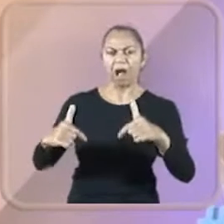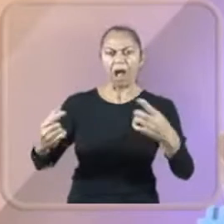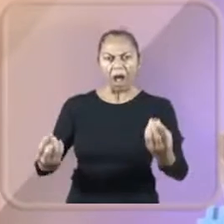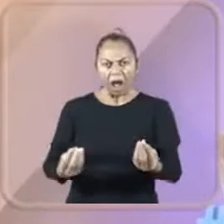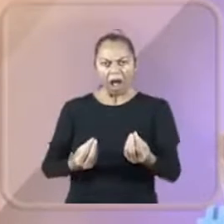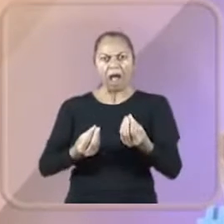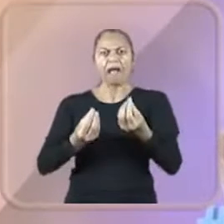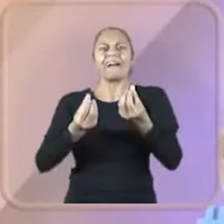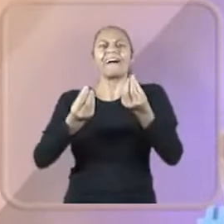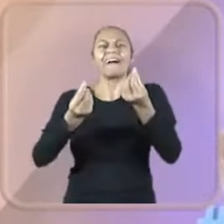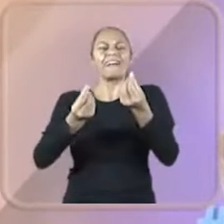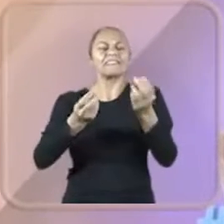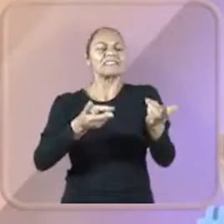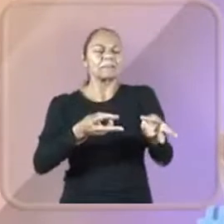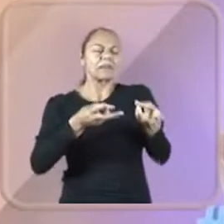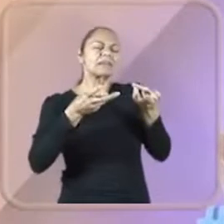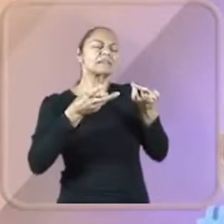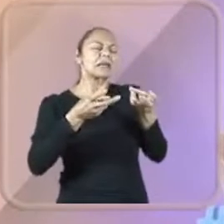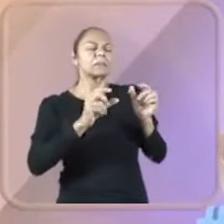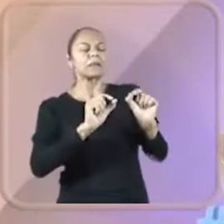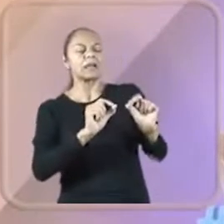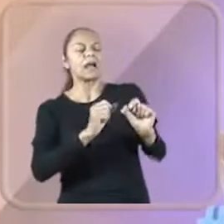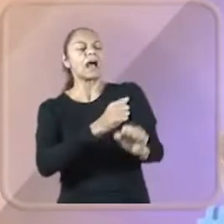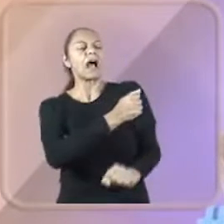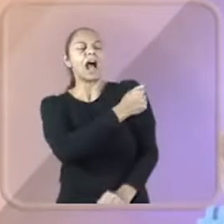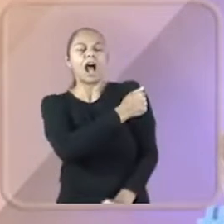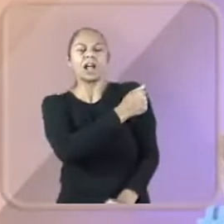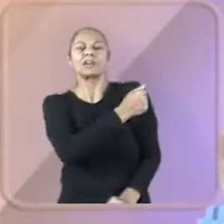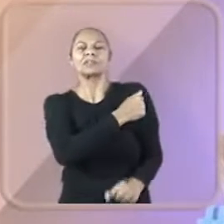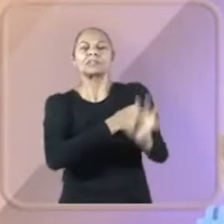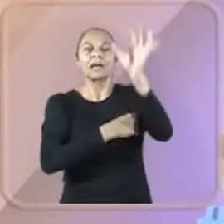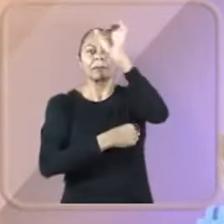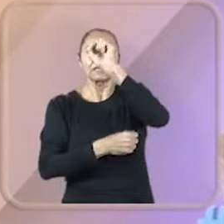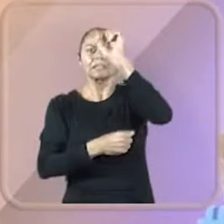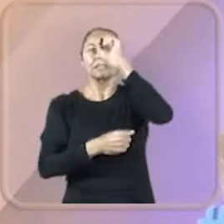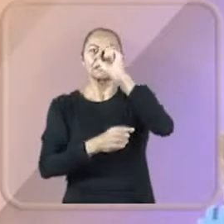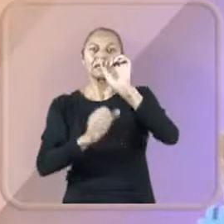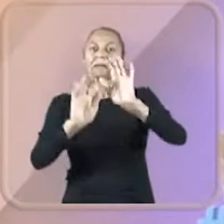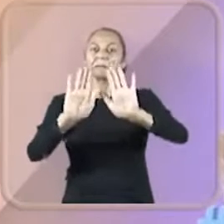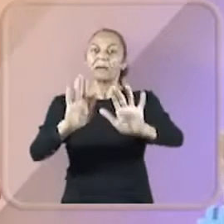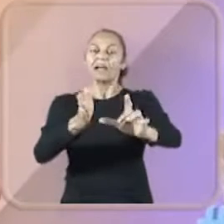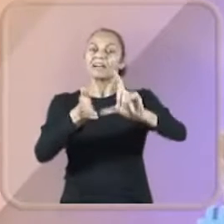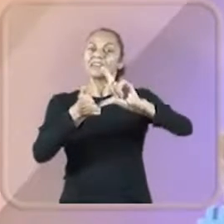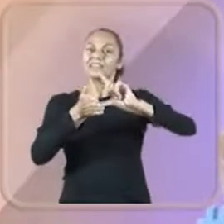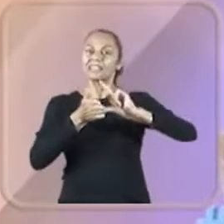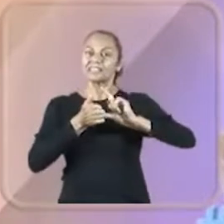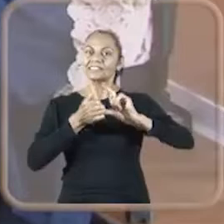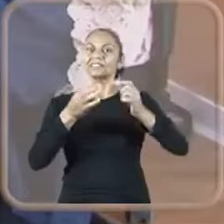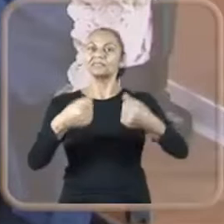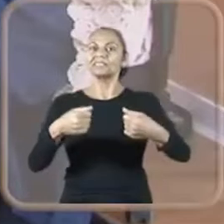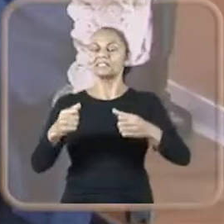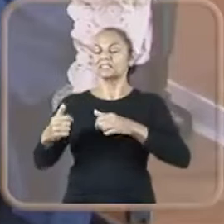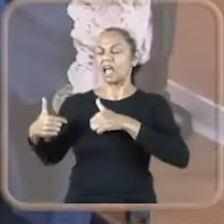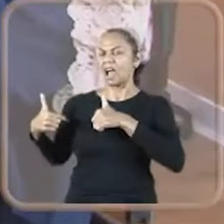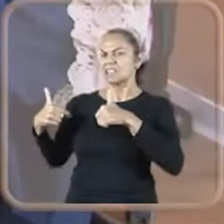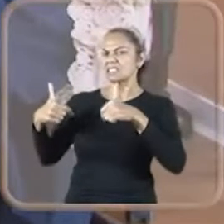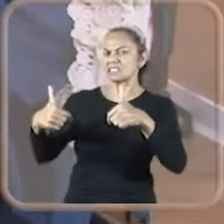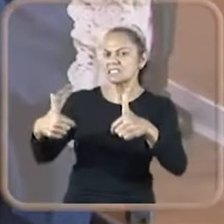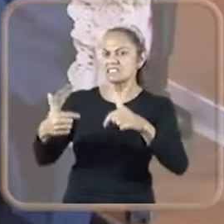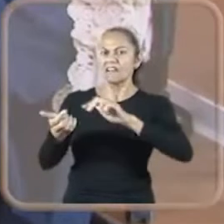quando você tem o seu aluno aprendendo. Mas, para aprender, várias ações precisam acontecer.